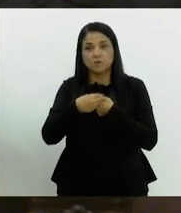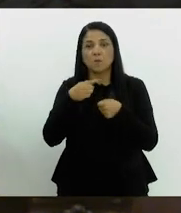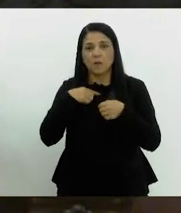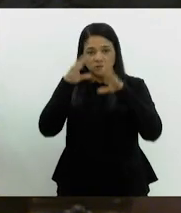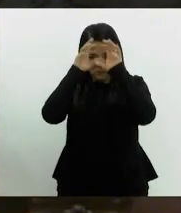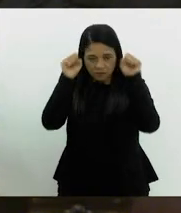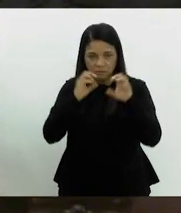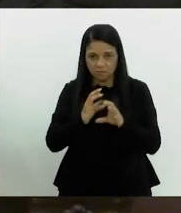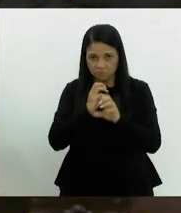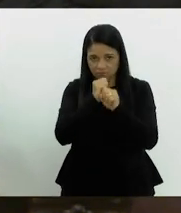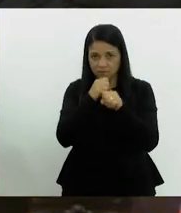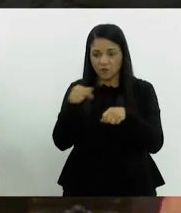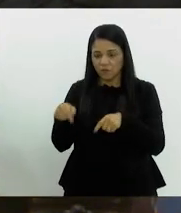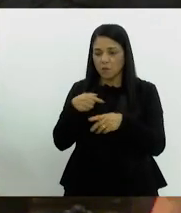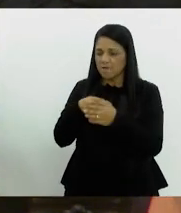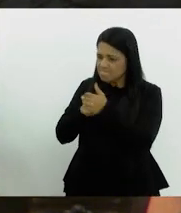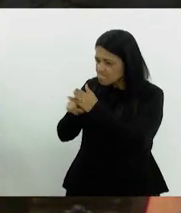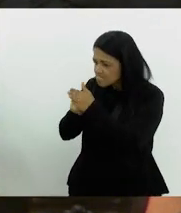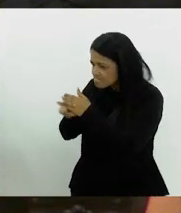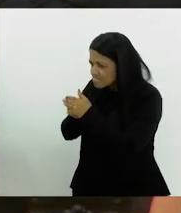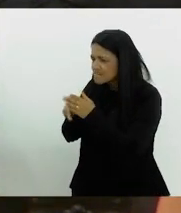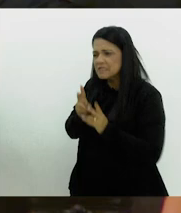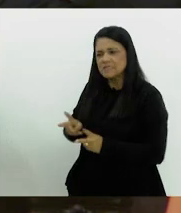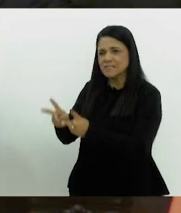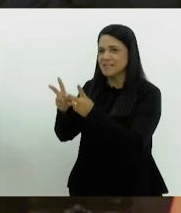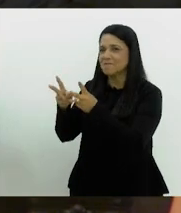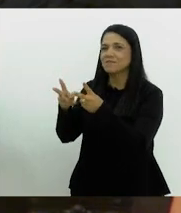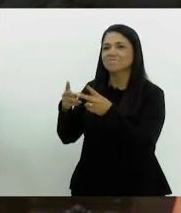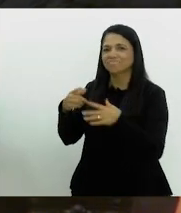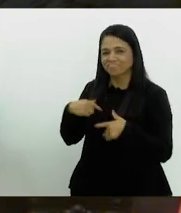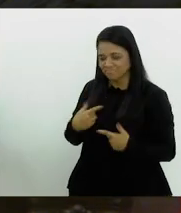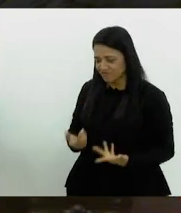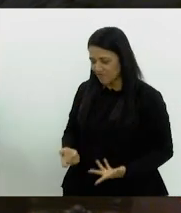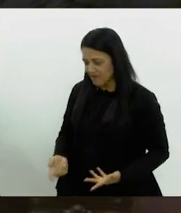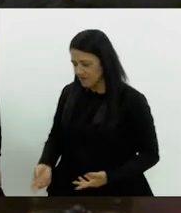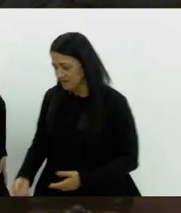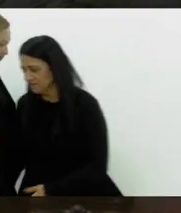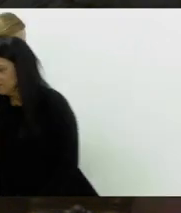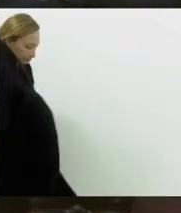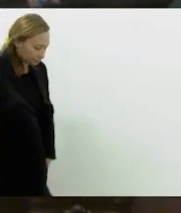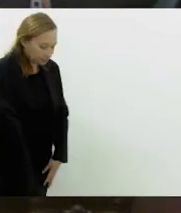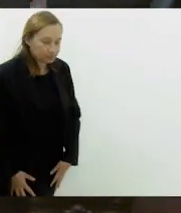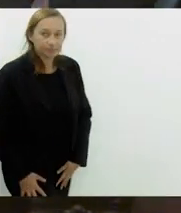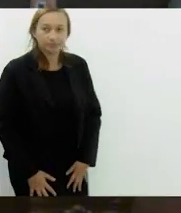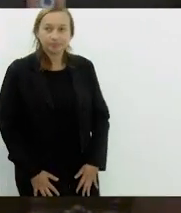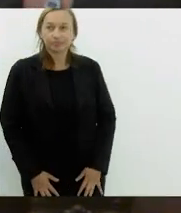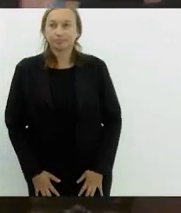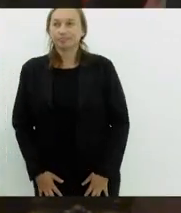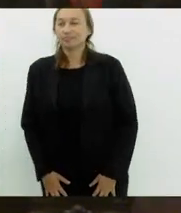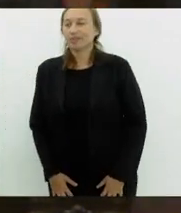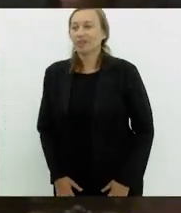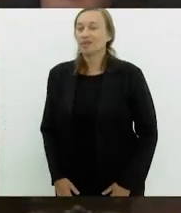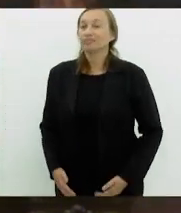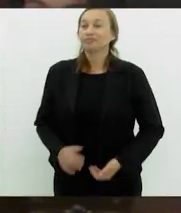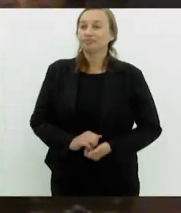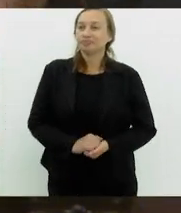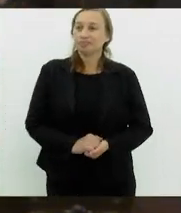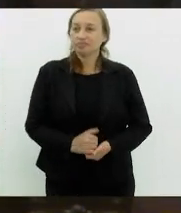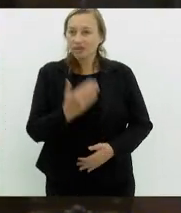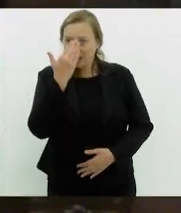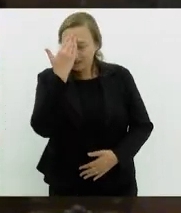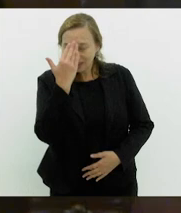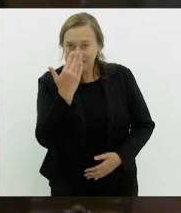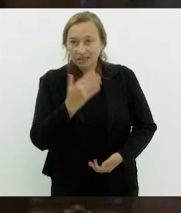Contas foi o meu consultor constante. Fiz questão de ser auditada ainda sentada na minha cadeira, né? E eu agradeço